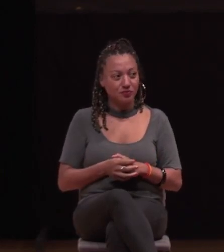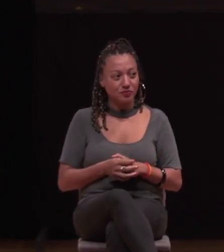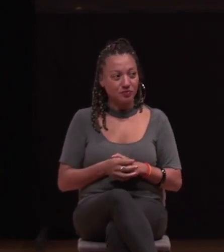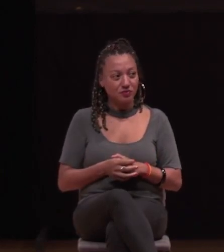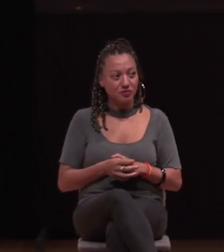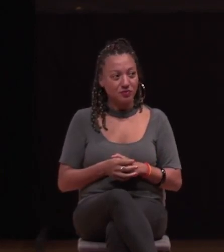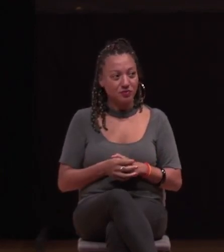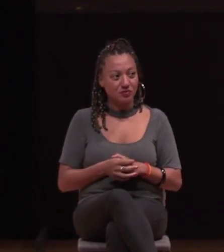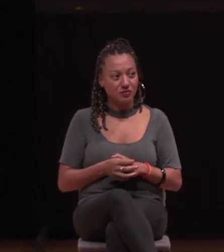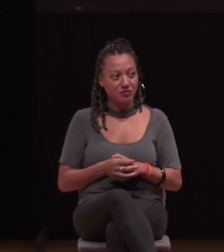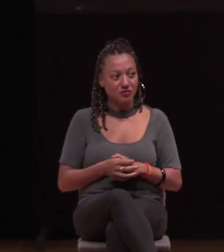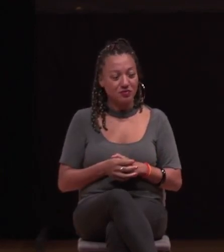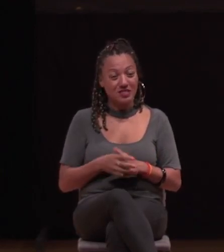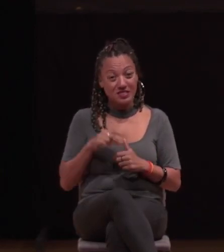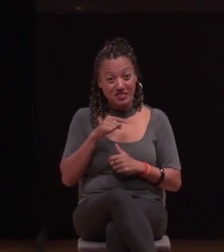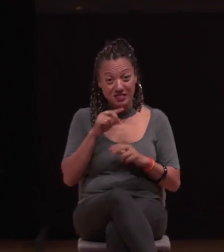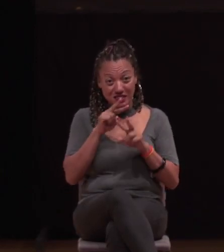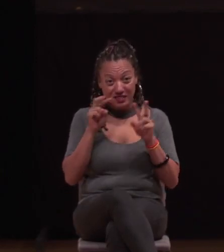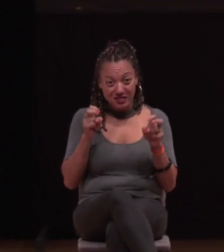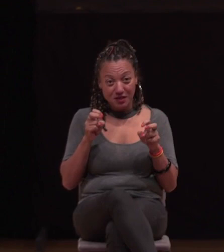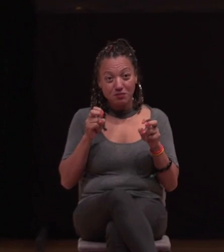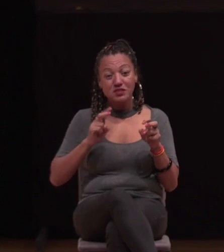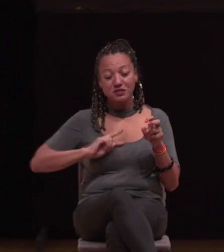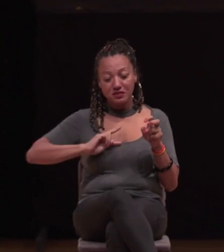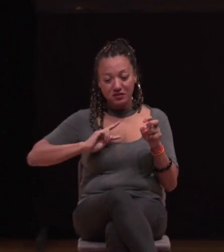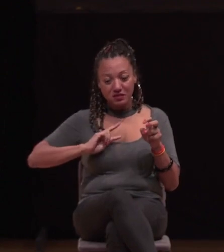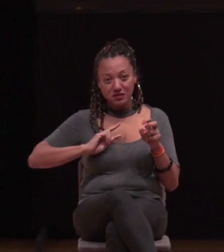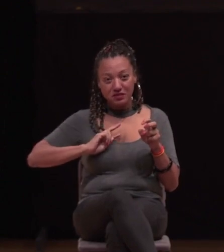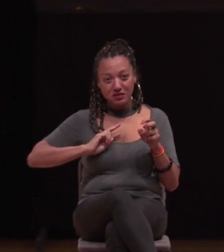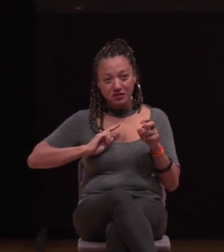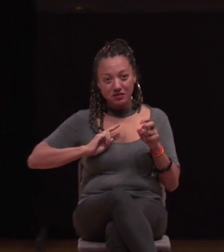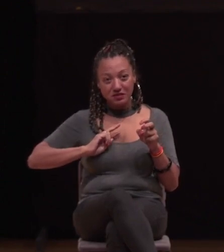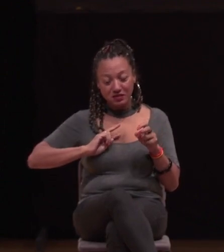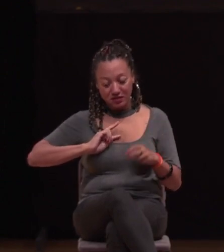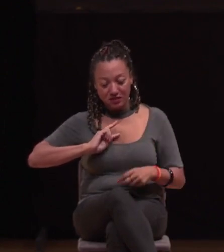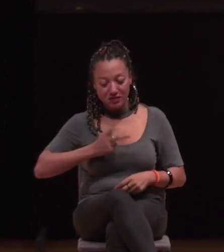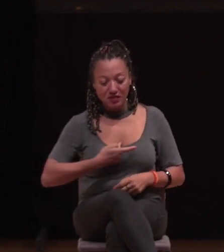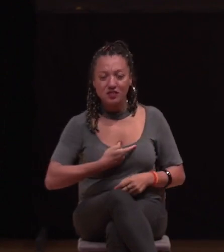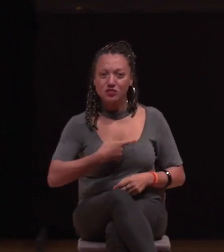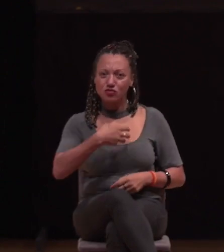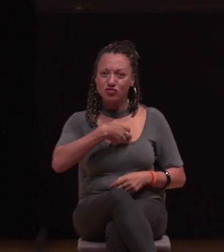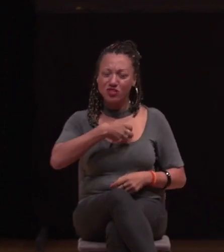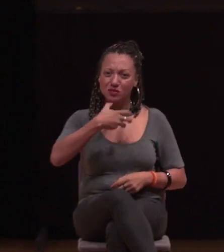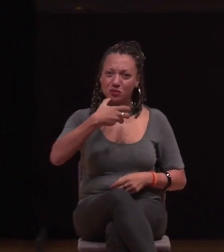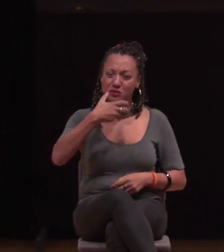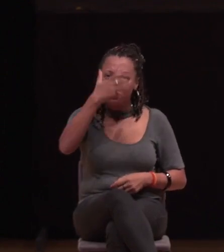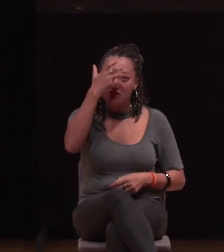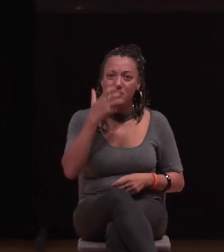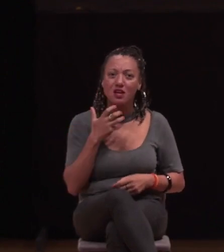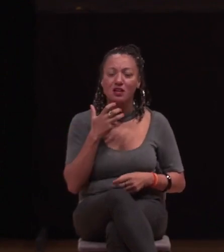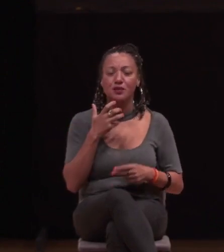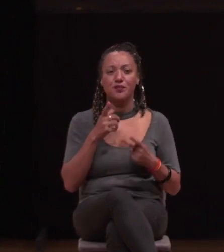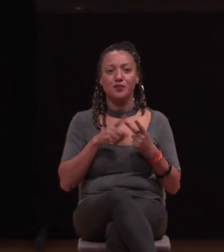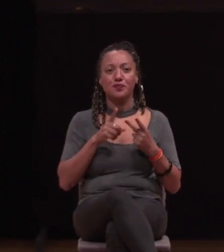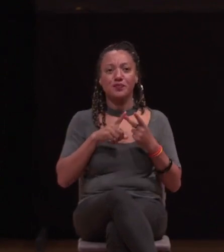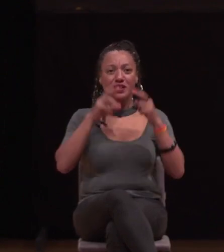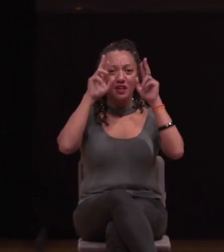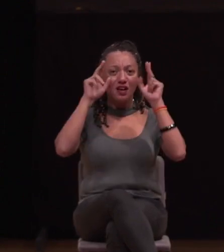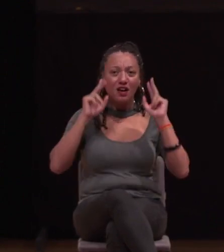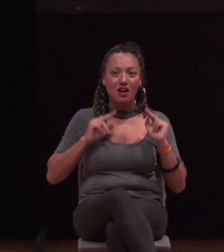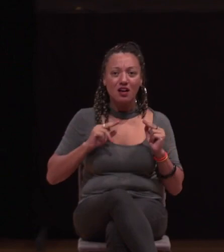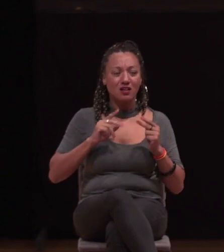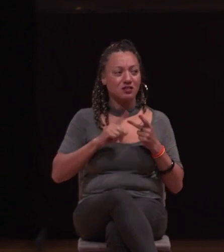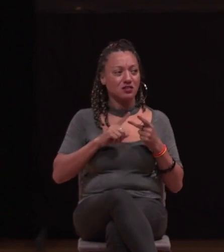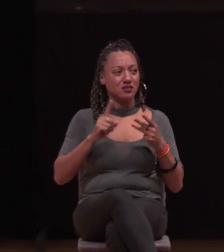de levar este tema da transexualidade muito mais a sério, a questão da raça, a questão da